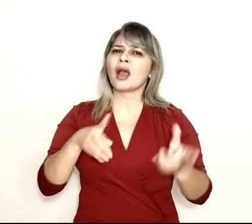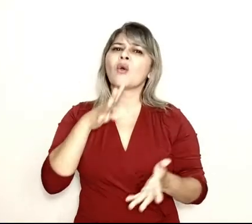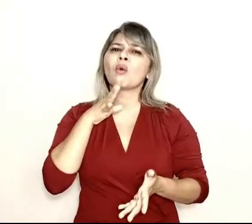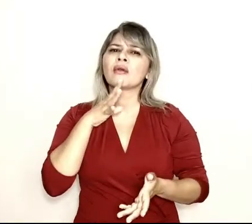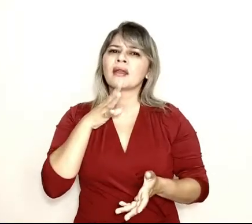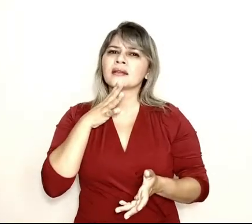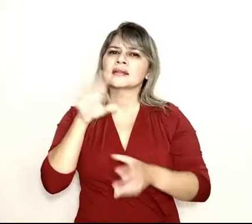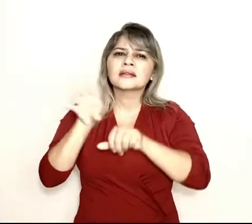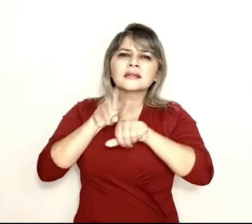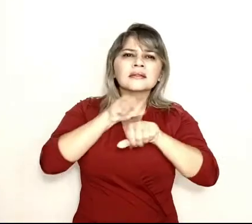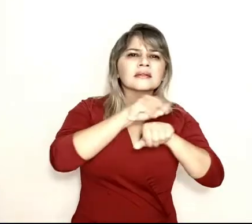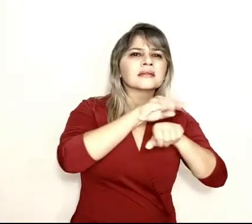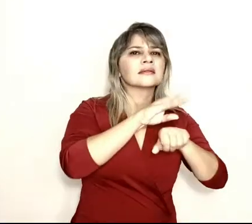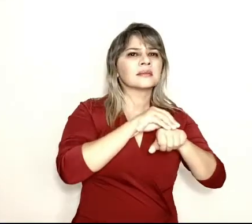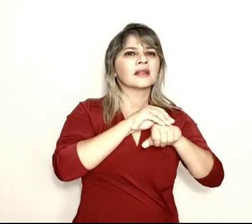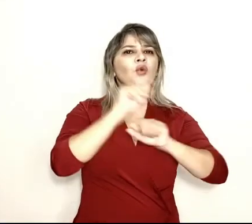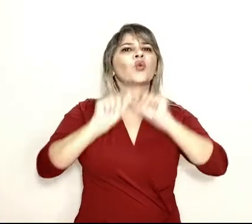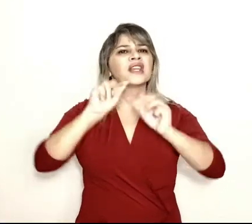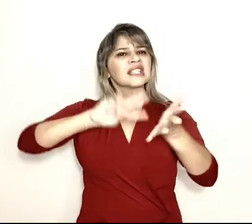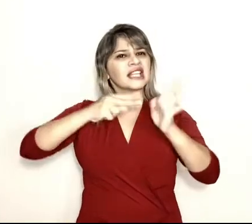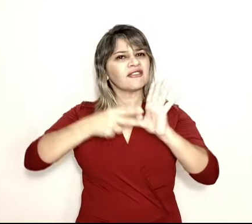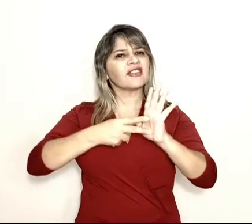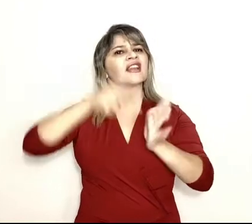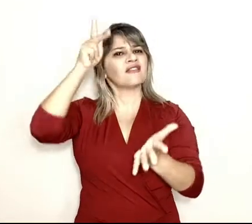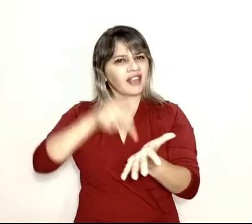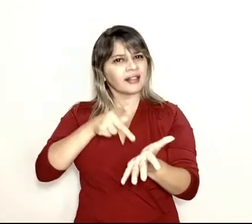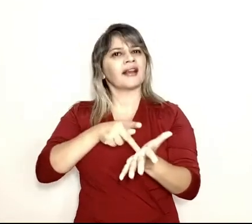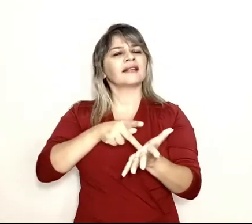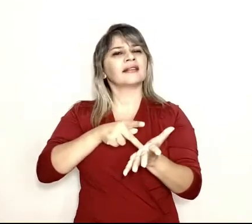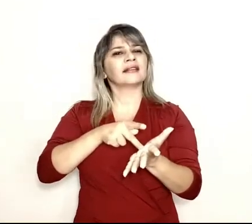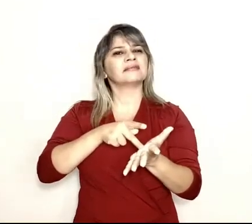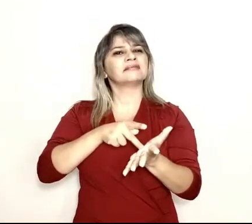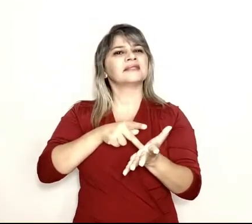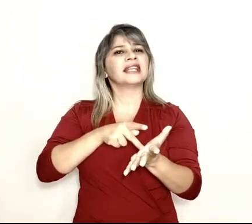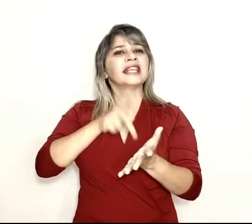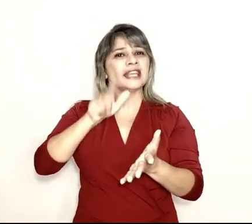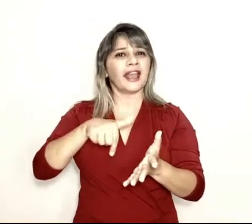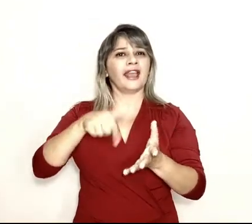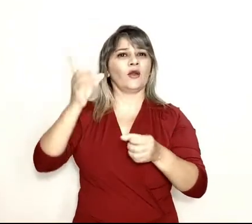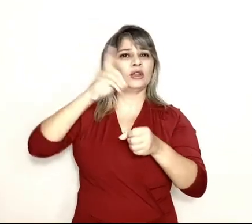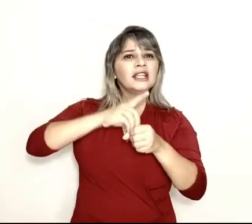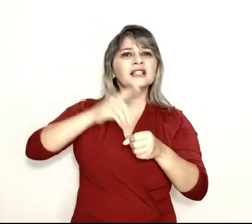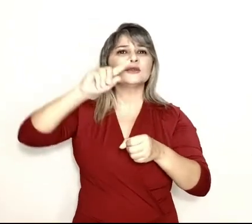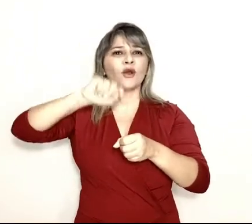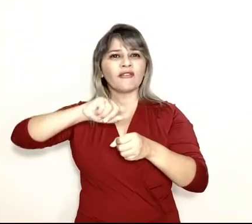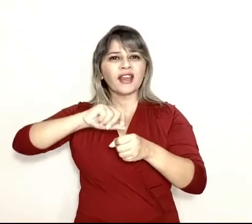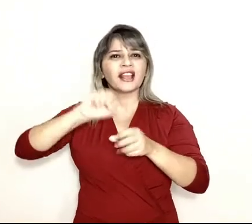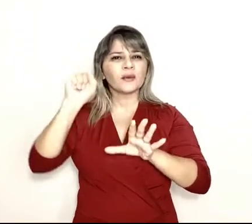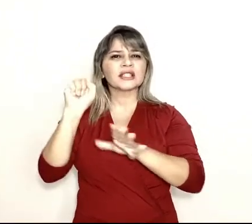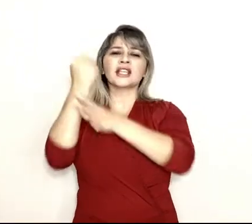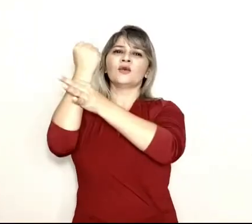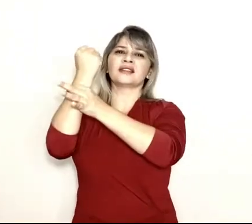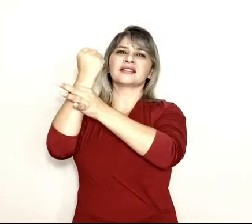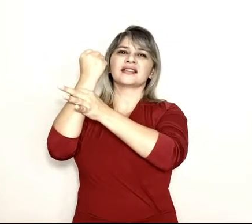nas nossas vidas. Aliás, é importante diferenciar aqui o que é dízimo e o que é oferta.